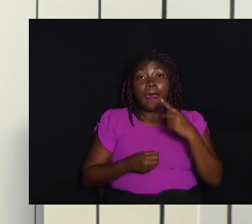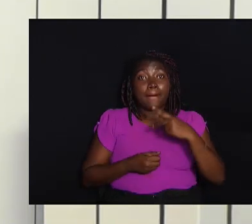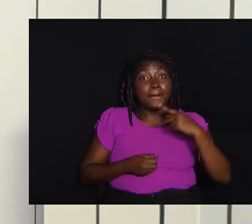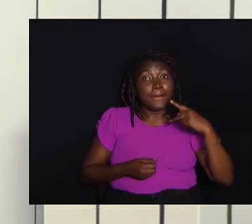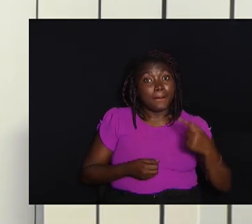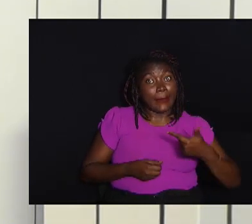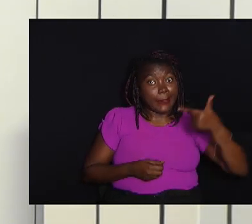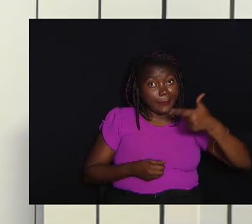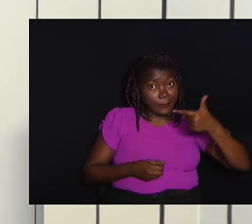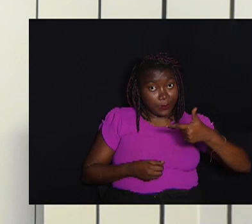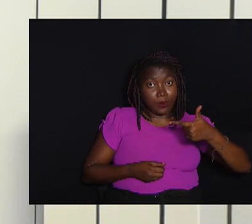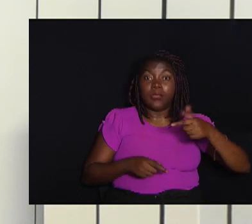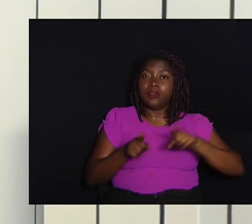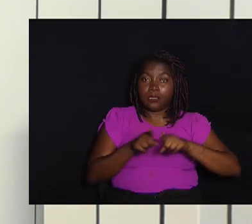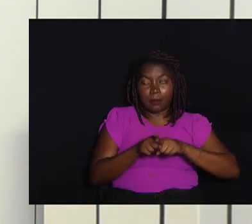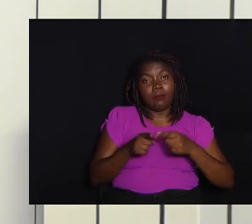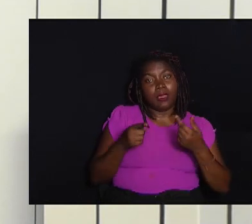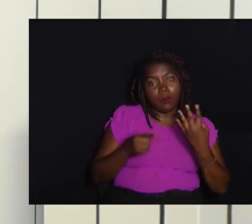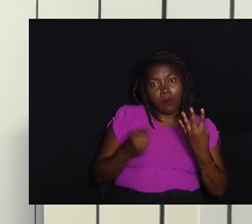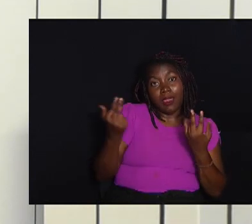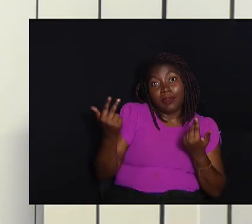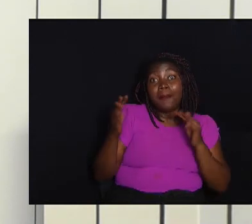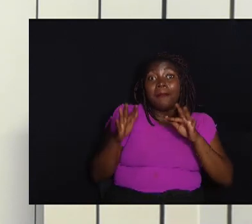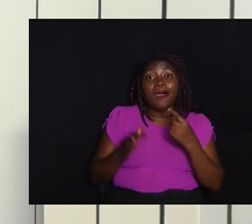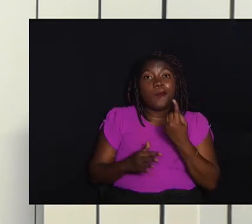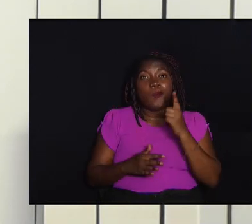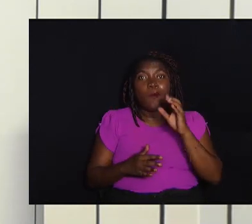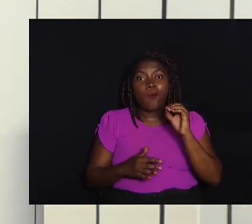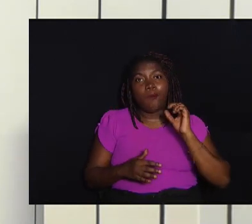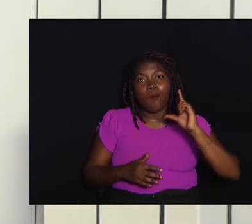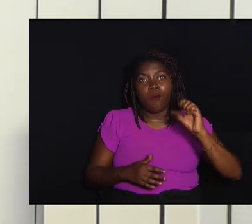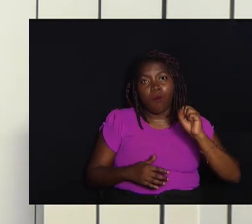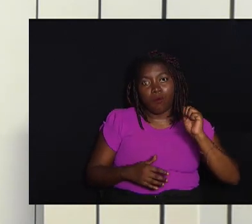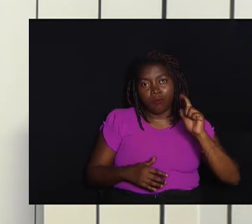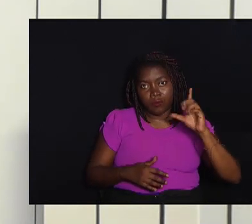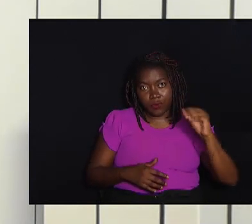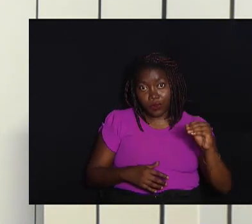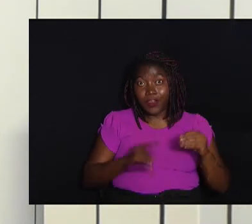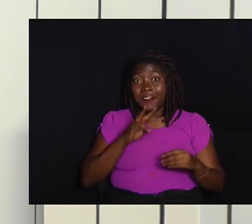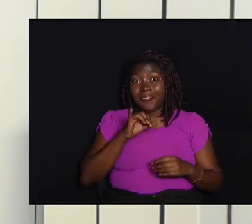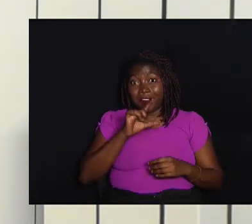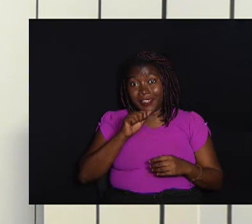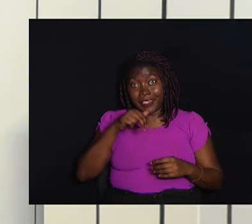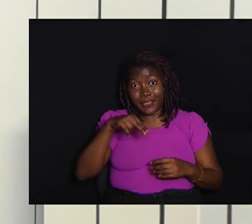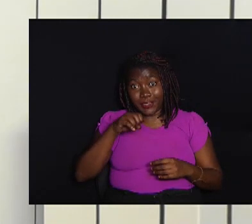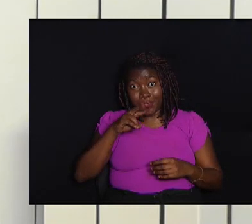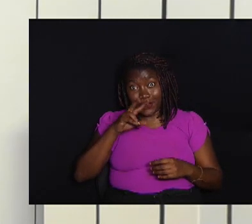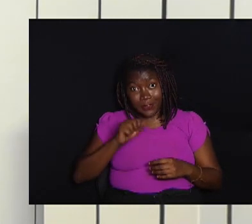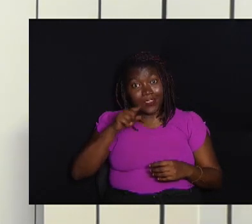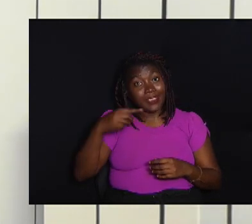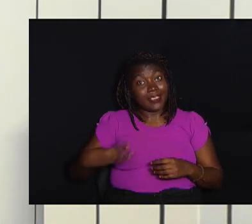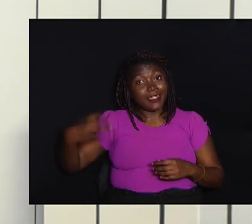com também 4 pontos, mas só tem 1 gol de saldo. O Vila Nova é o terceiro colocado, com 3 pontos. E